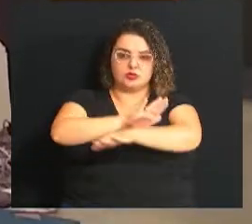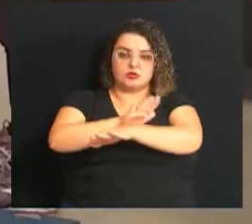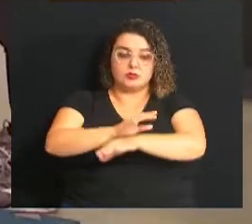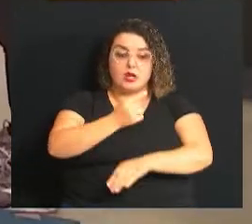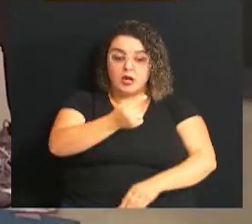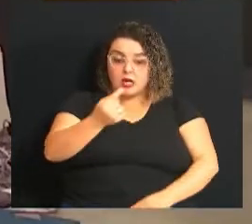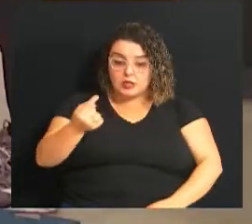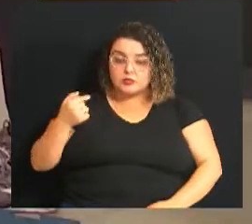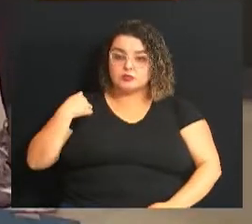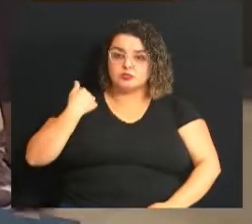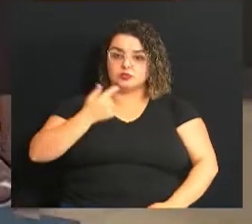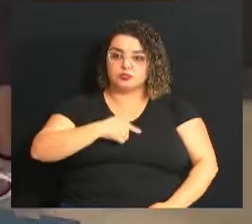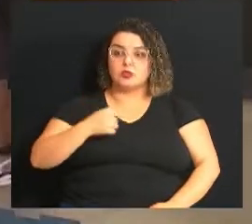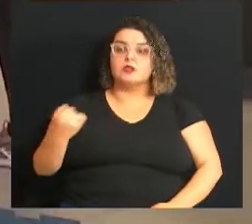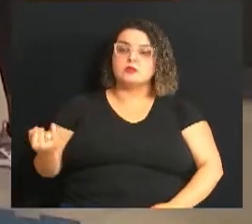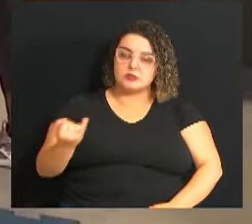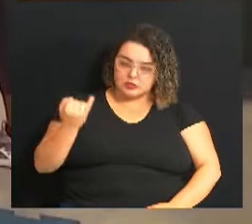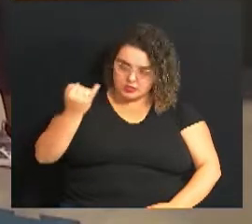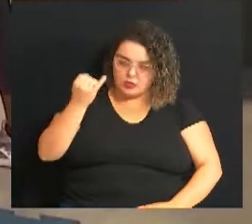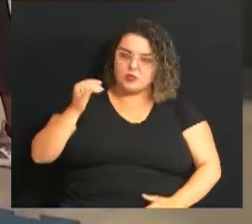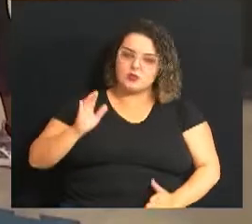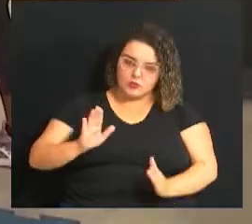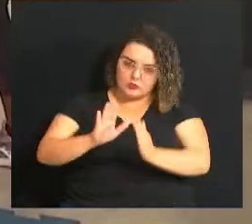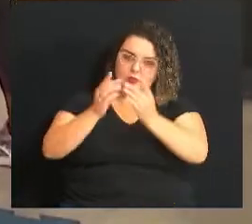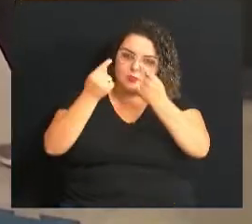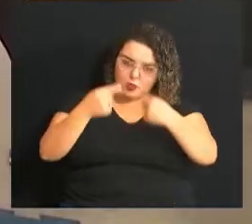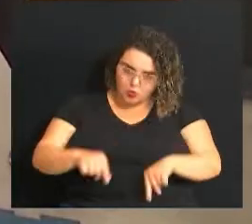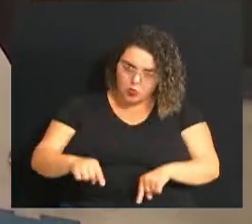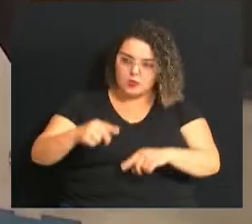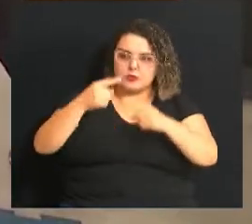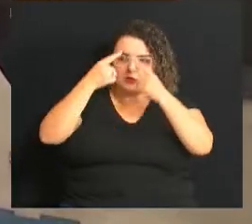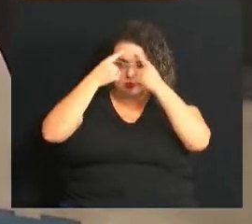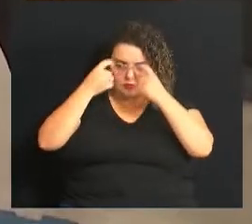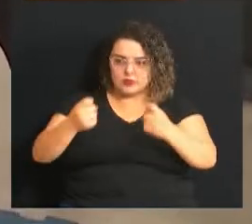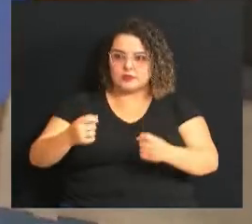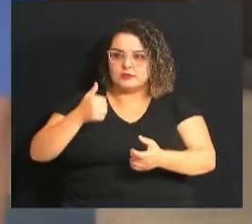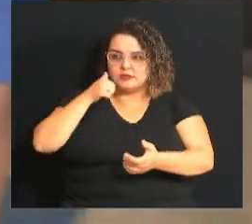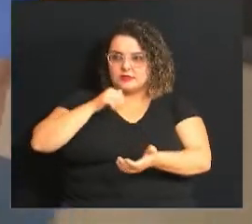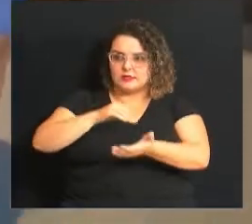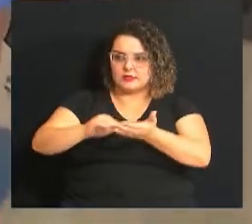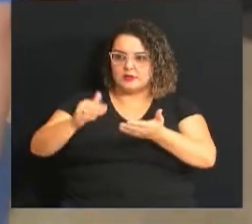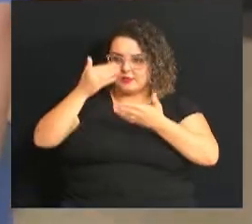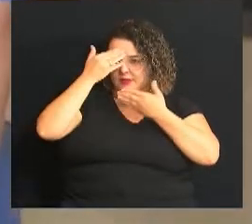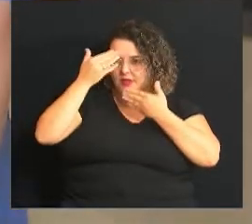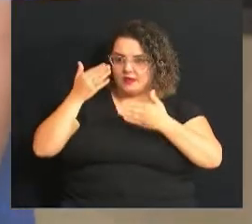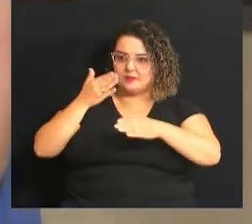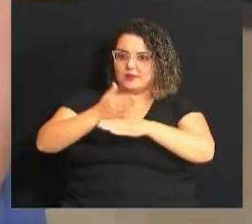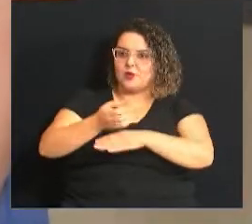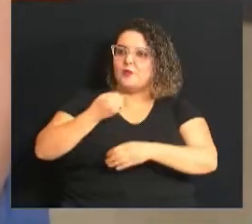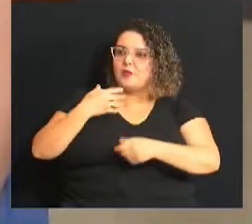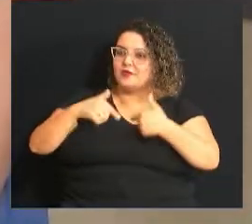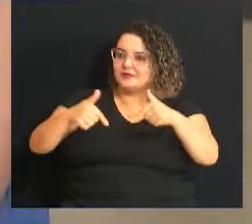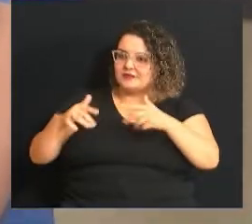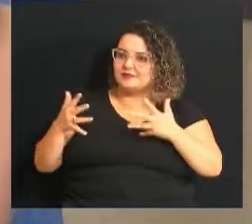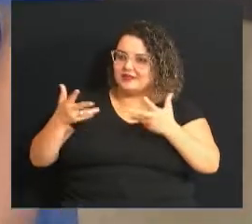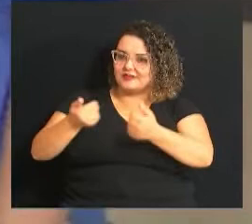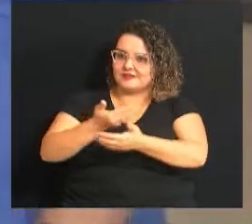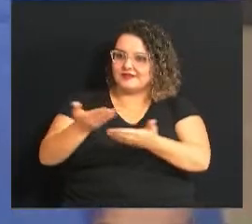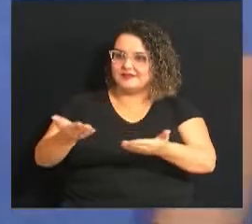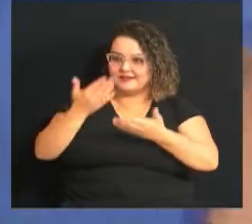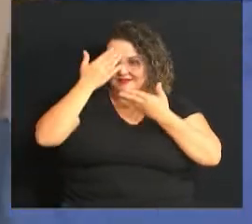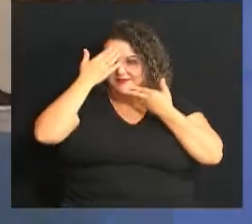é uma peça importante no enfrentamento à violência. Secretária, muito obrigada pela sua participação. Bom trabalho a todos vocês.